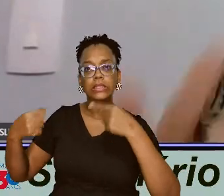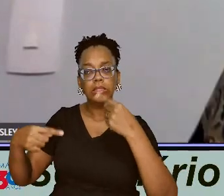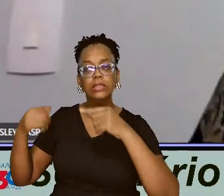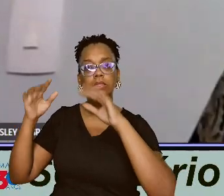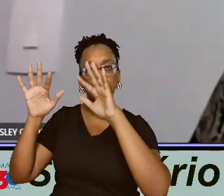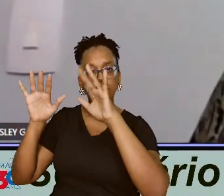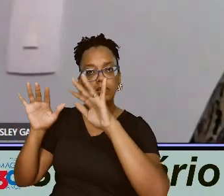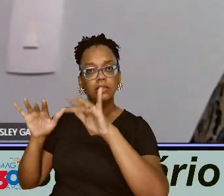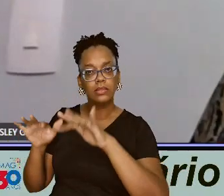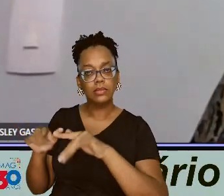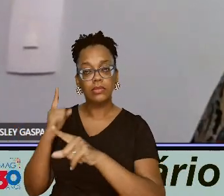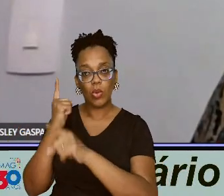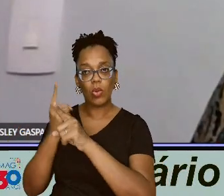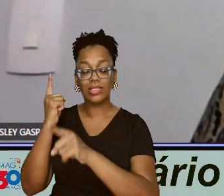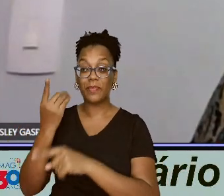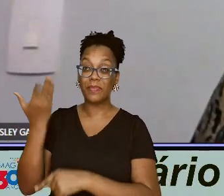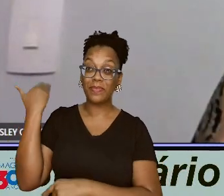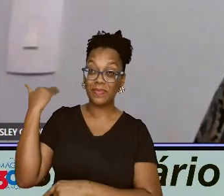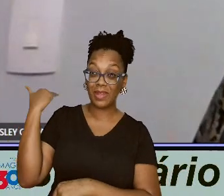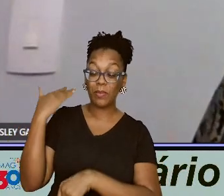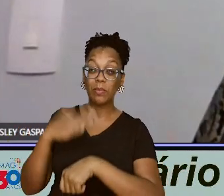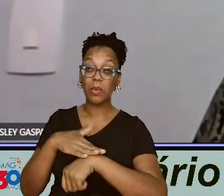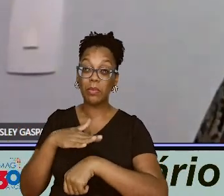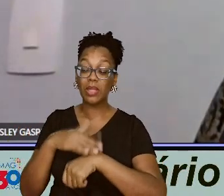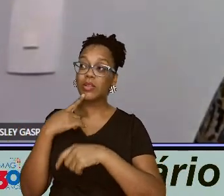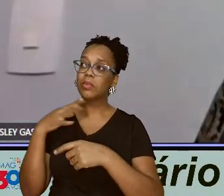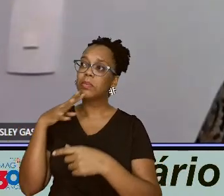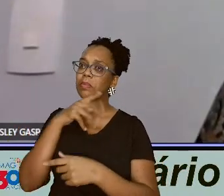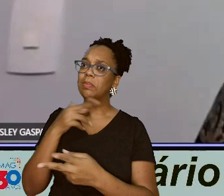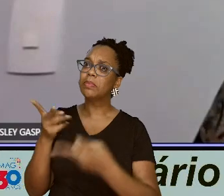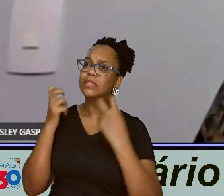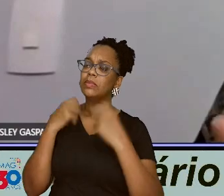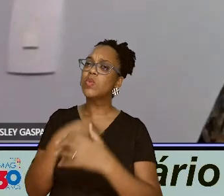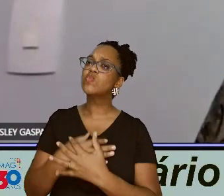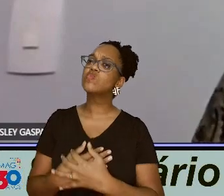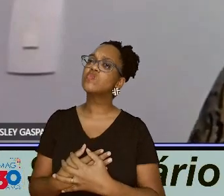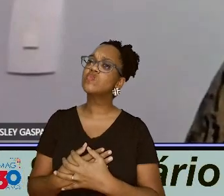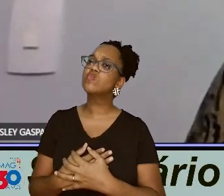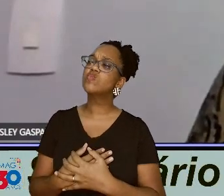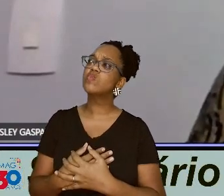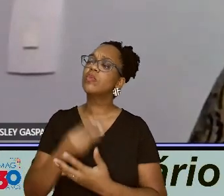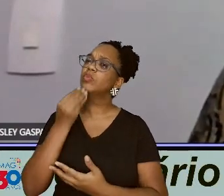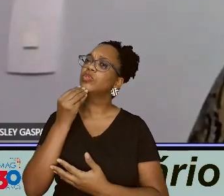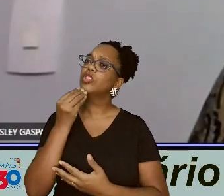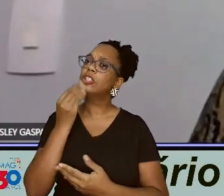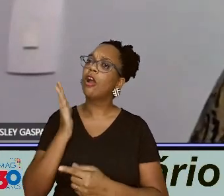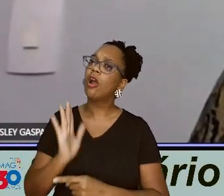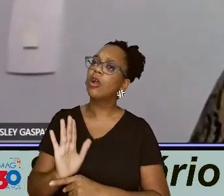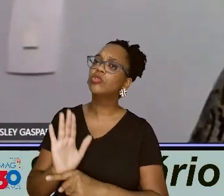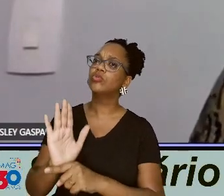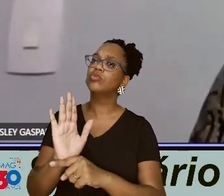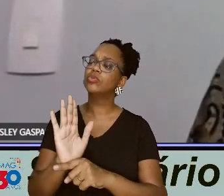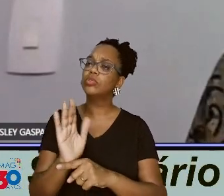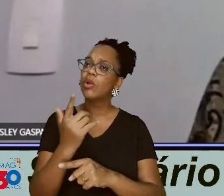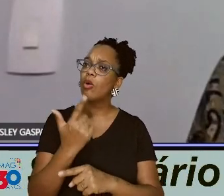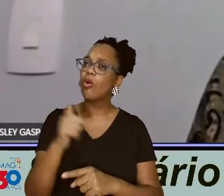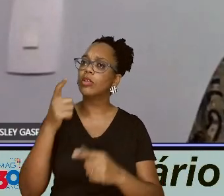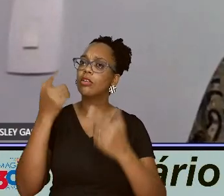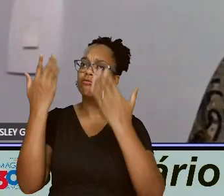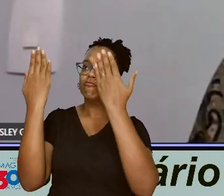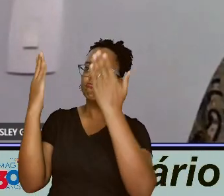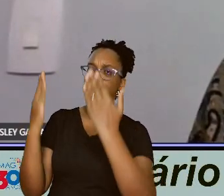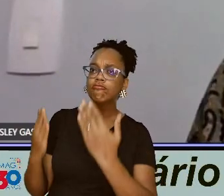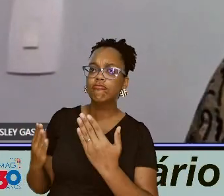o que naquele momento a gente percebeu, puxa vida, se a gente pudesse colaborar para uma base de dados